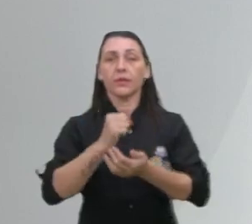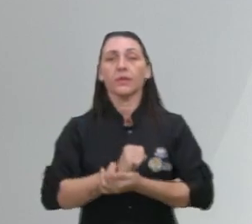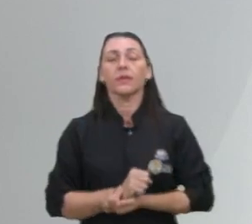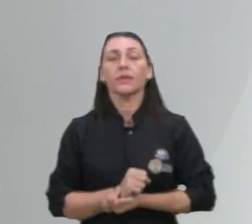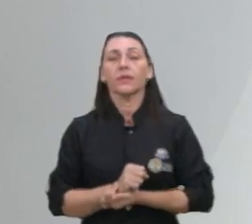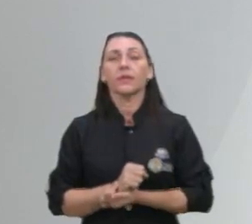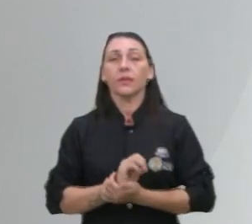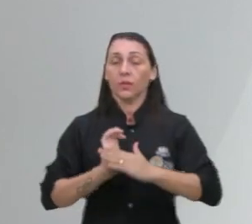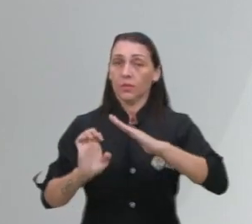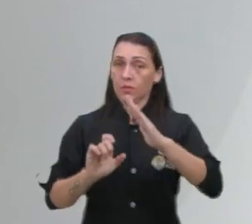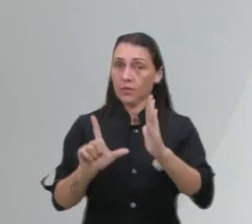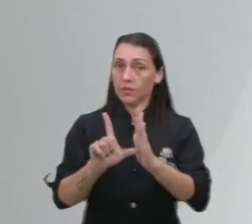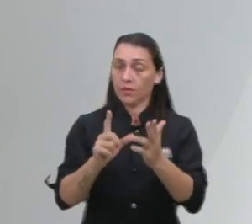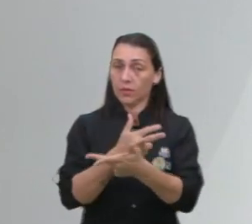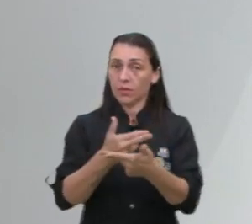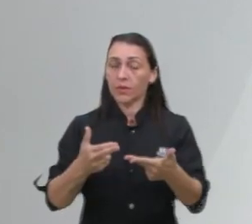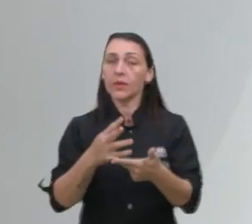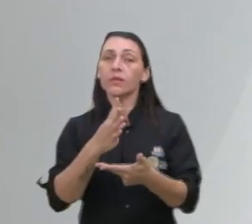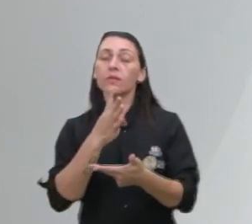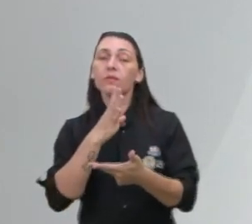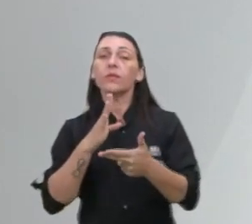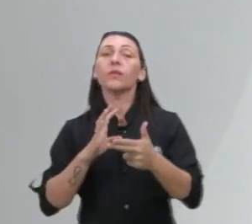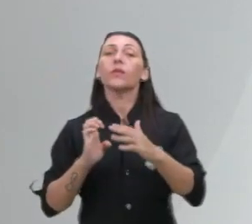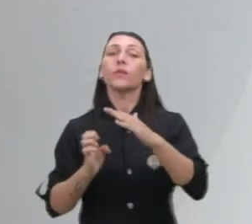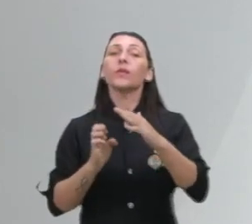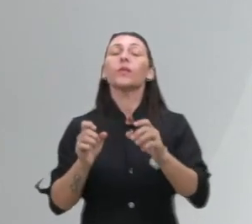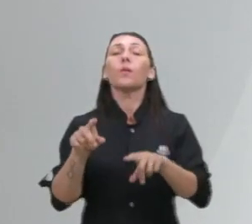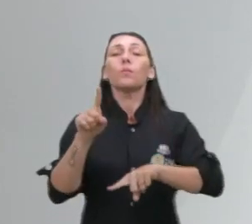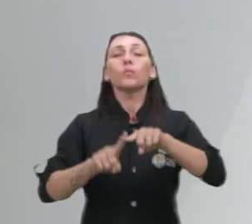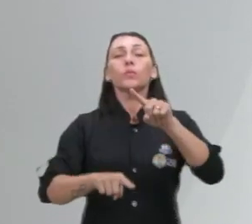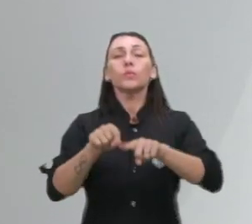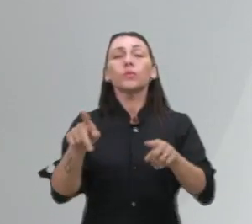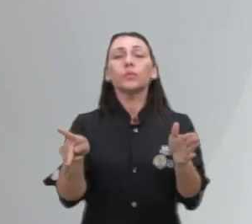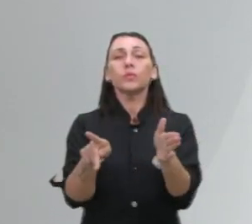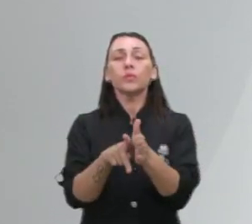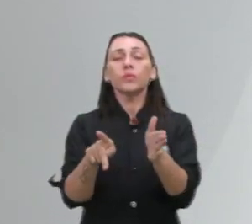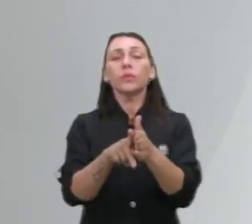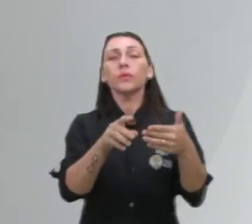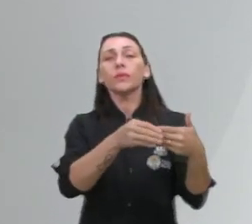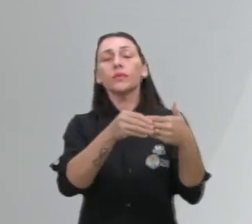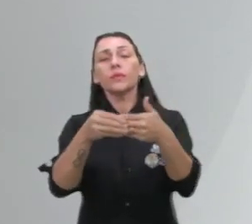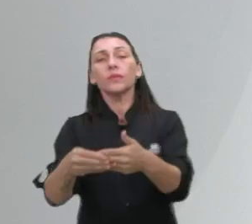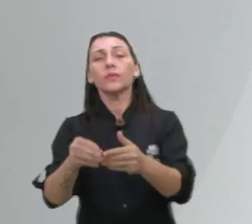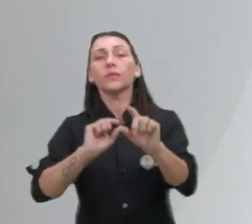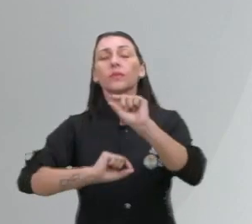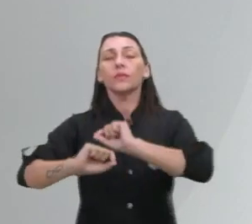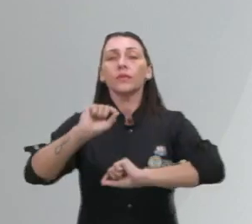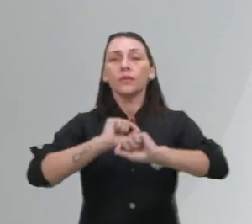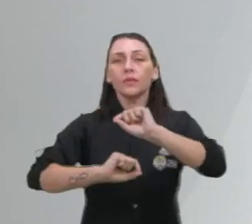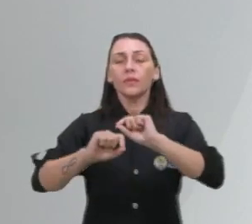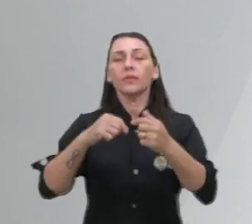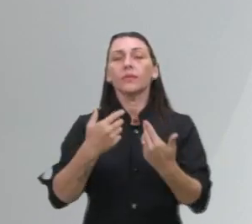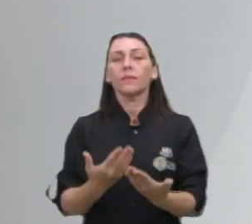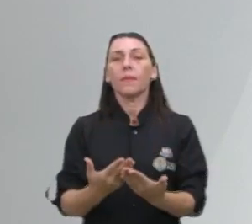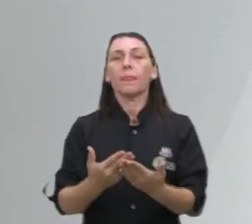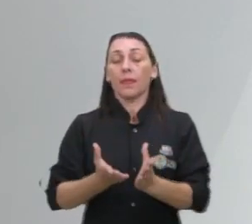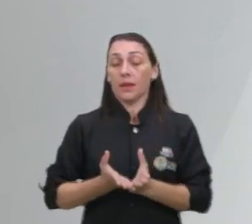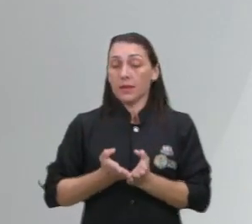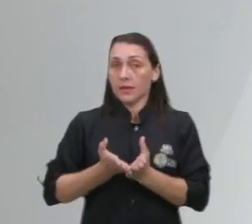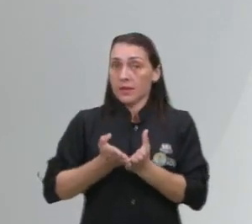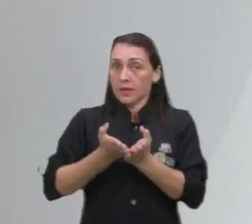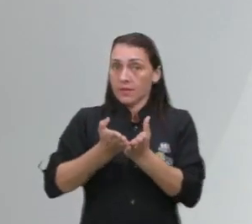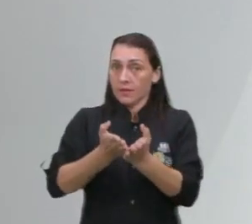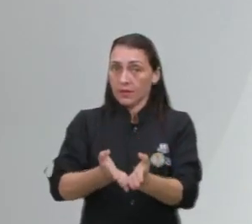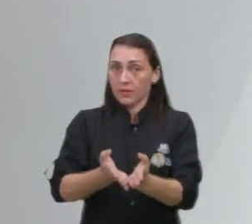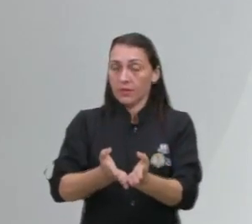e um comércio bastante conhecido como comércio de especiarias, que veio justamente através das grandes